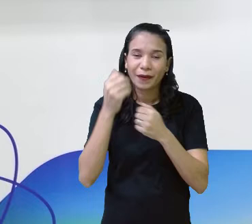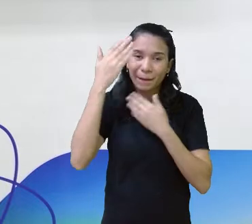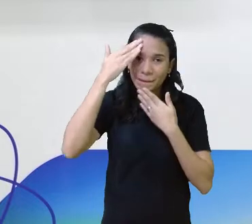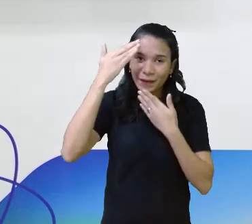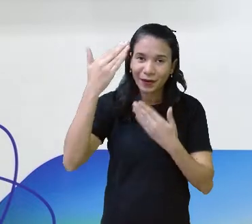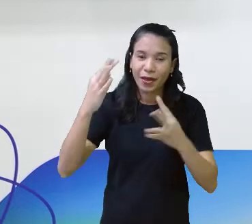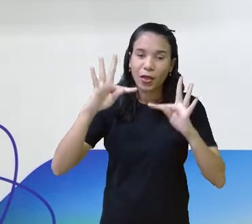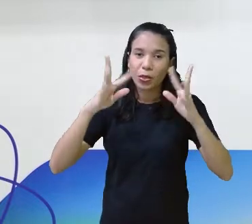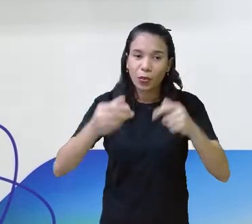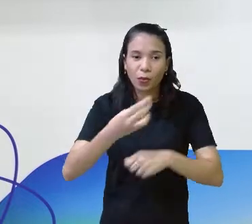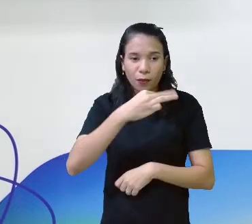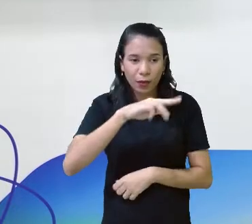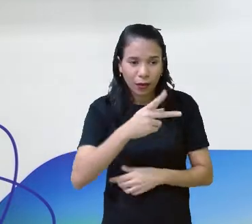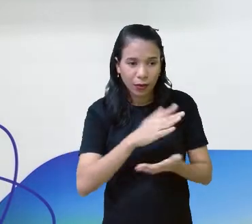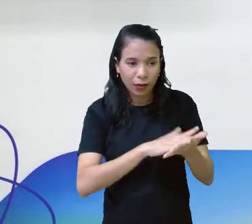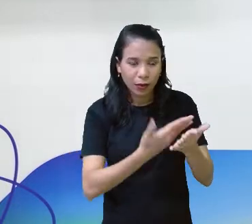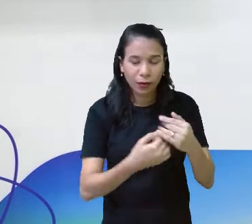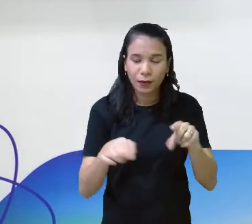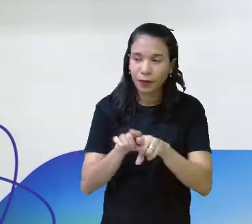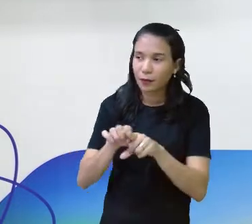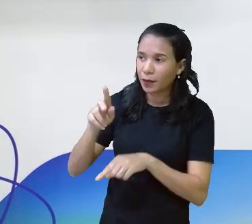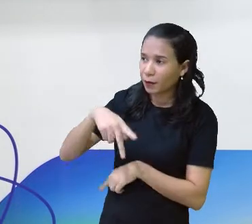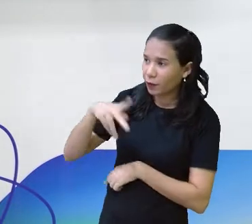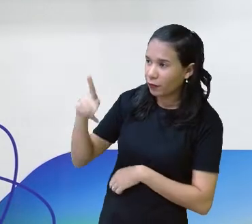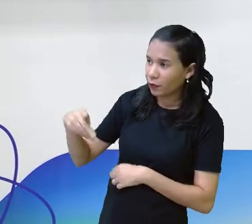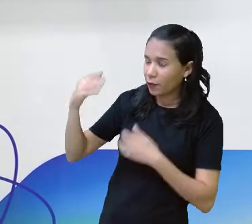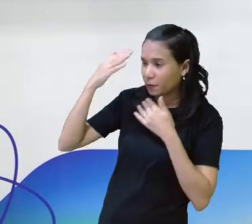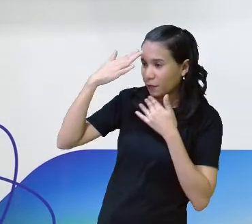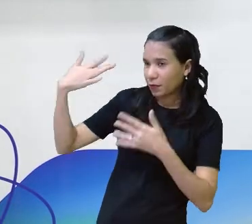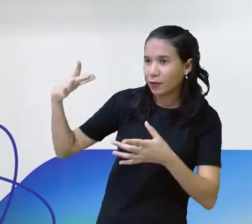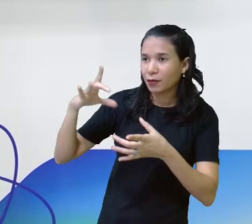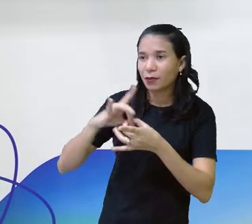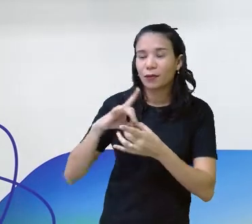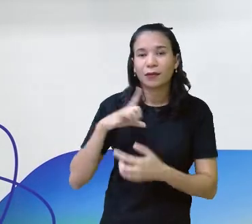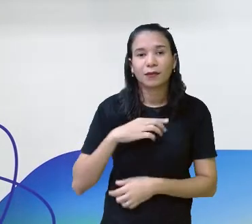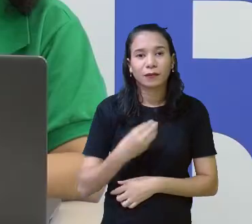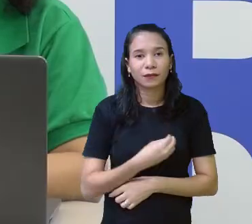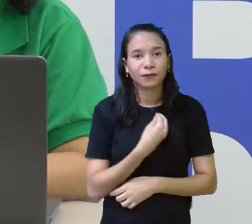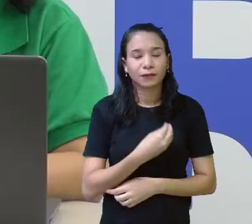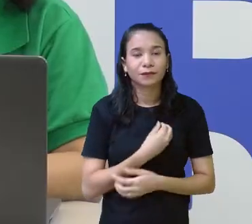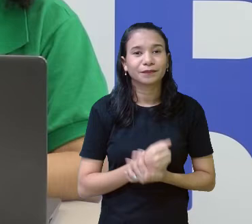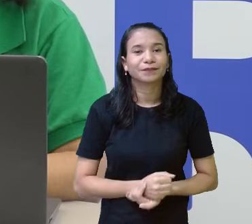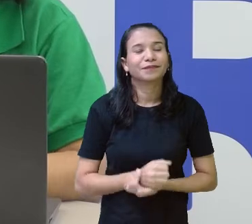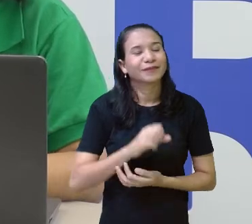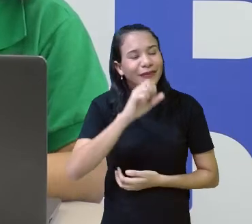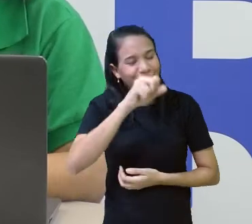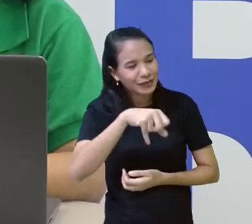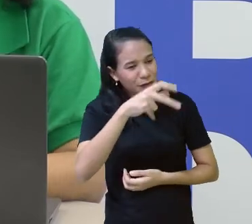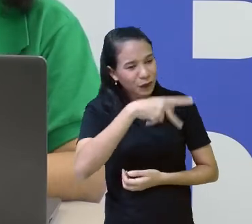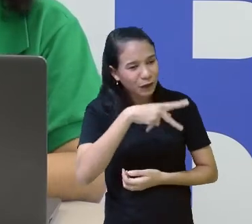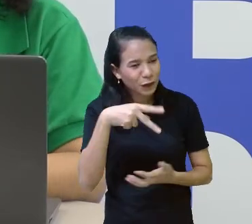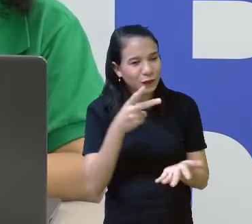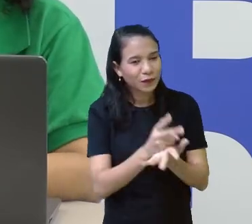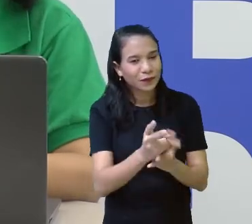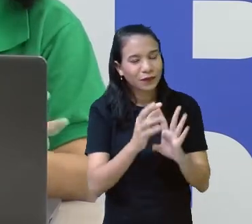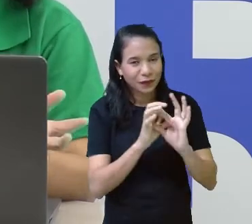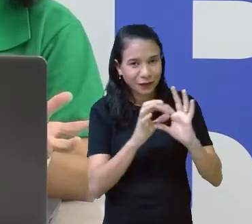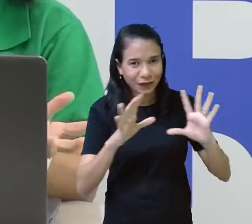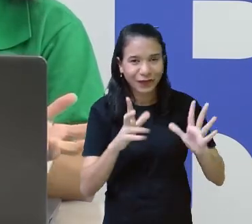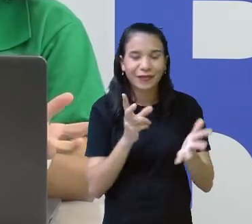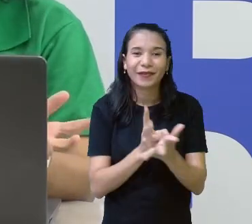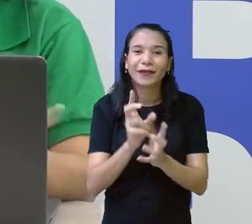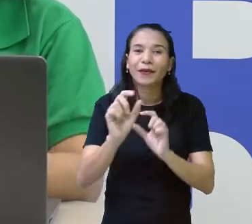Agradecendo desde já a Maria Helena, professora Kedma, muito obrigada pela participação. Que é isso, professora, sempre à disposição e